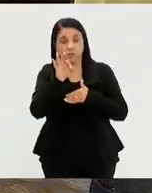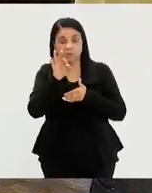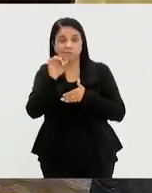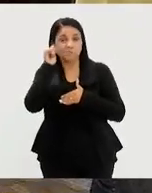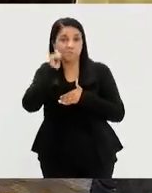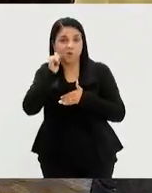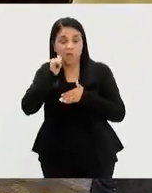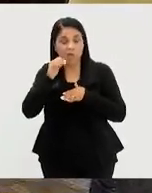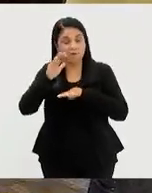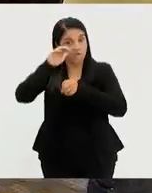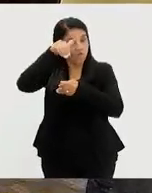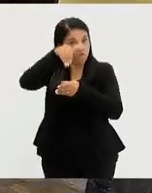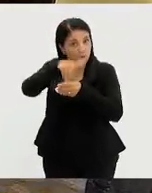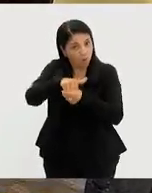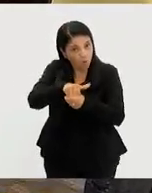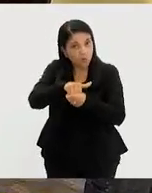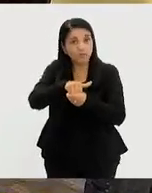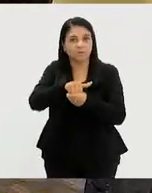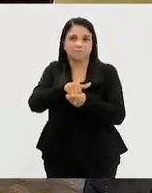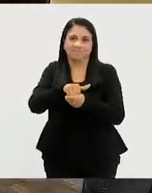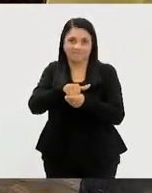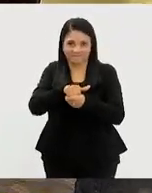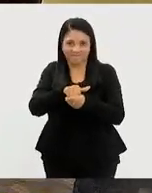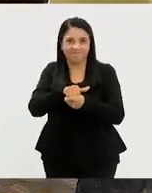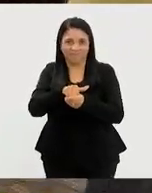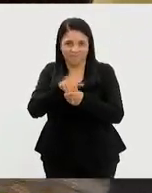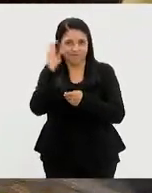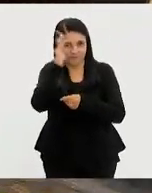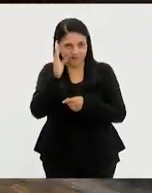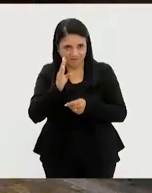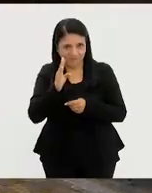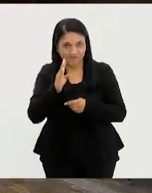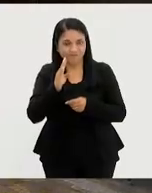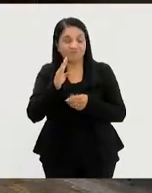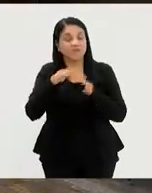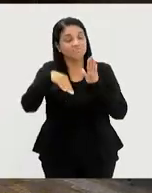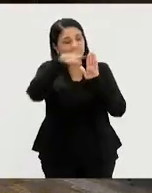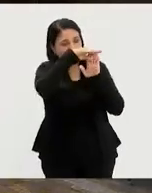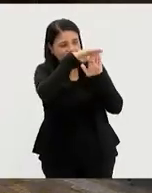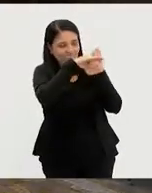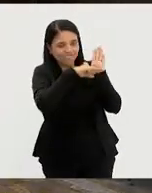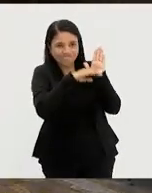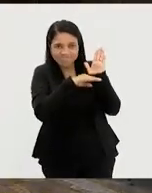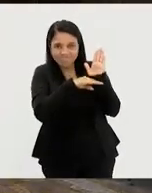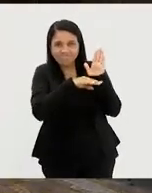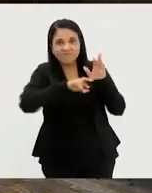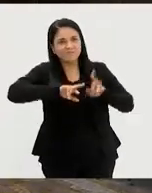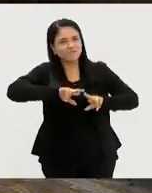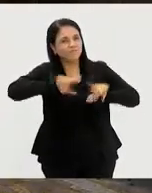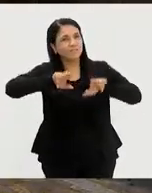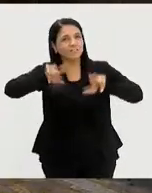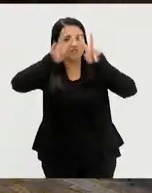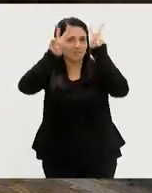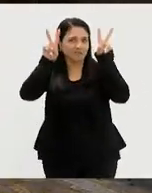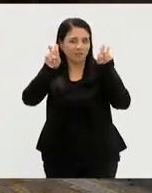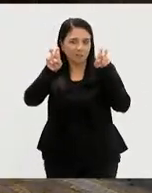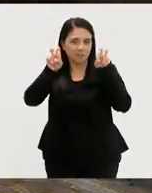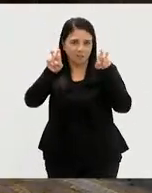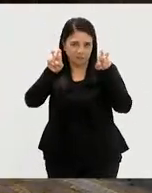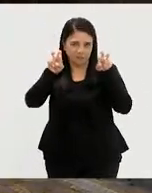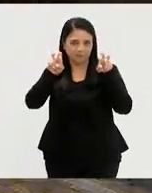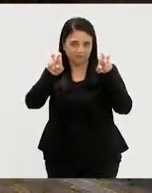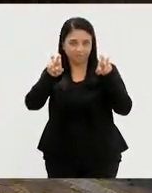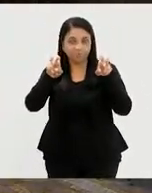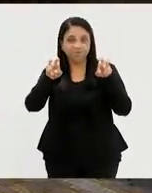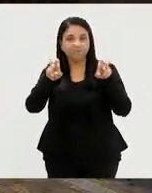e representamos amos Exatamente isso aqui a diversificação das pautas que muitas vezes não ocorrem nos parlamentos era